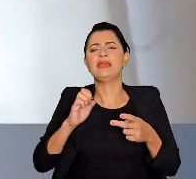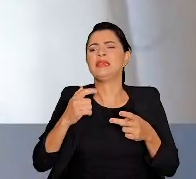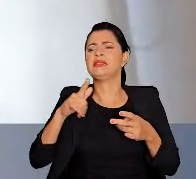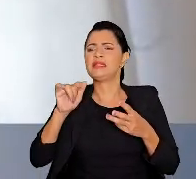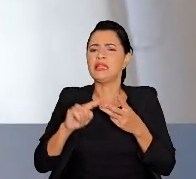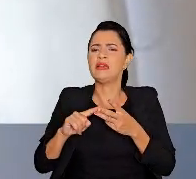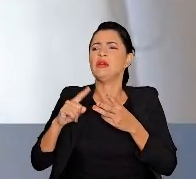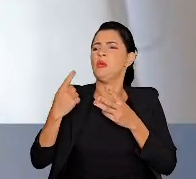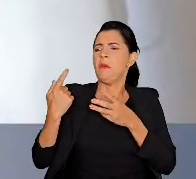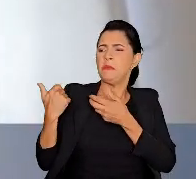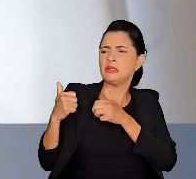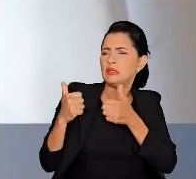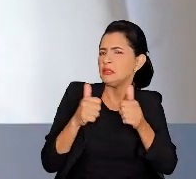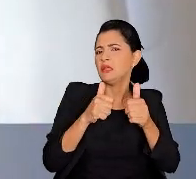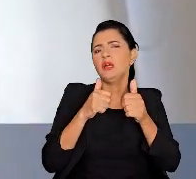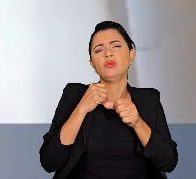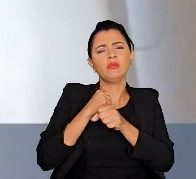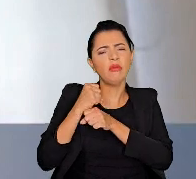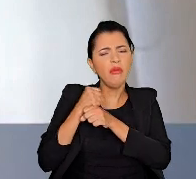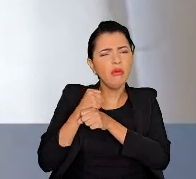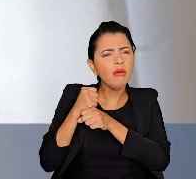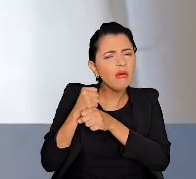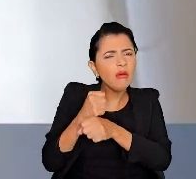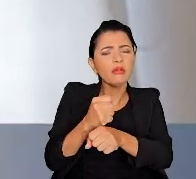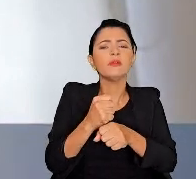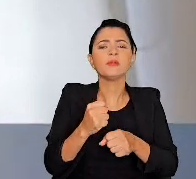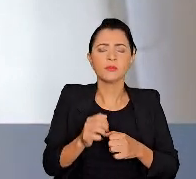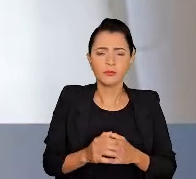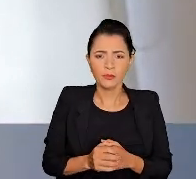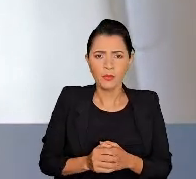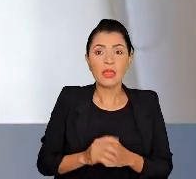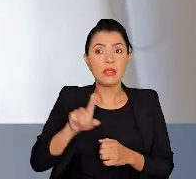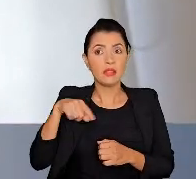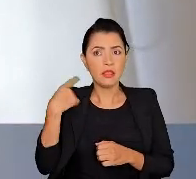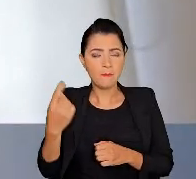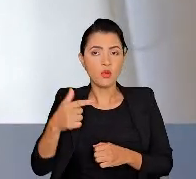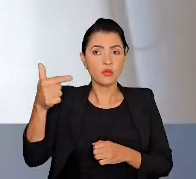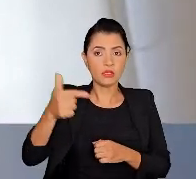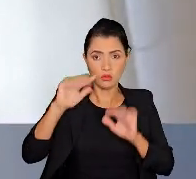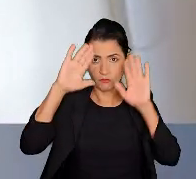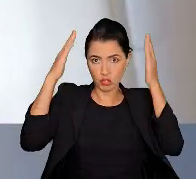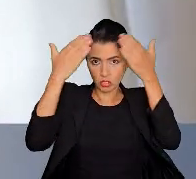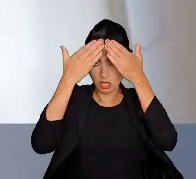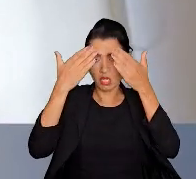perseguições ao longo do século. A partir do Concílio Vaticano II, em